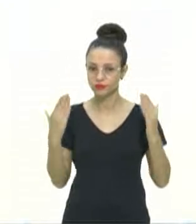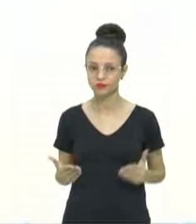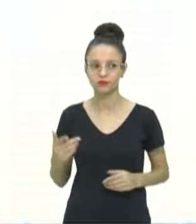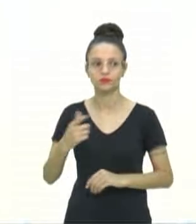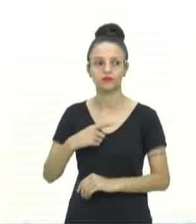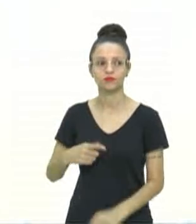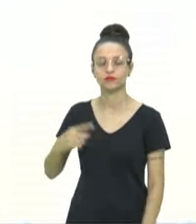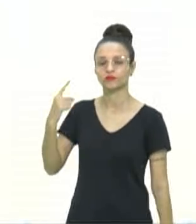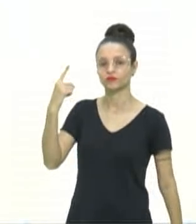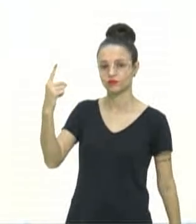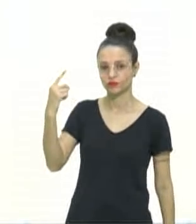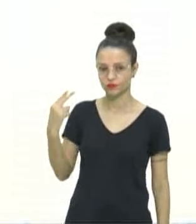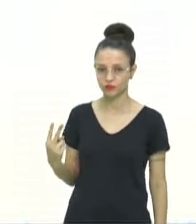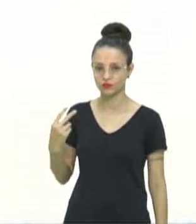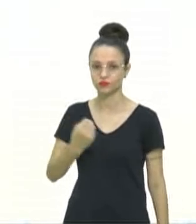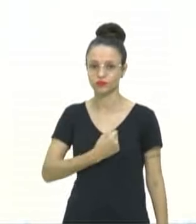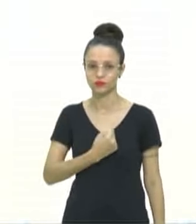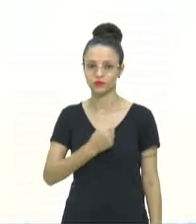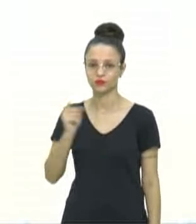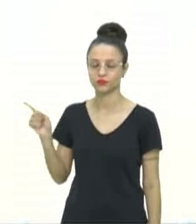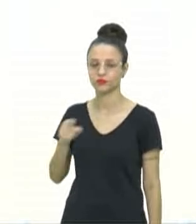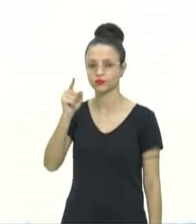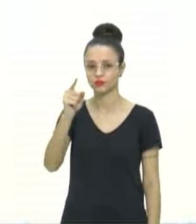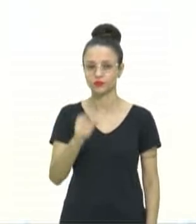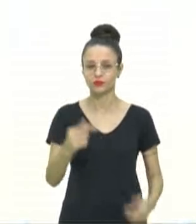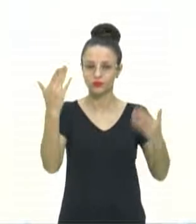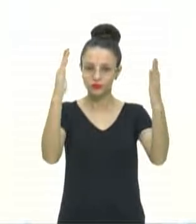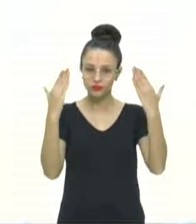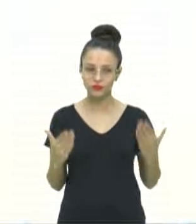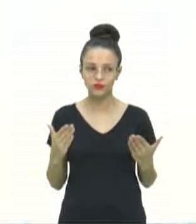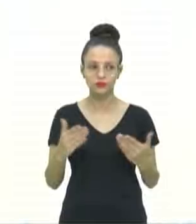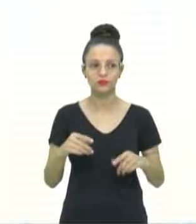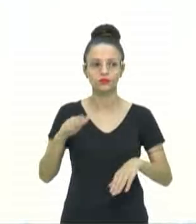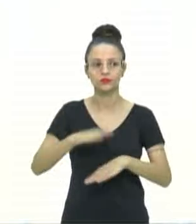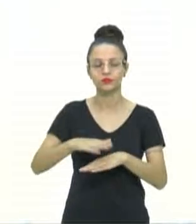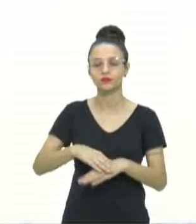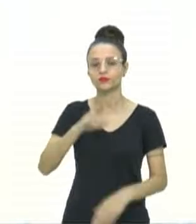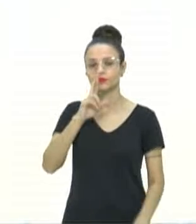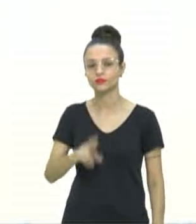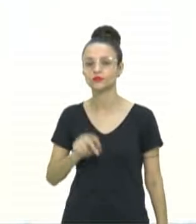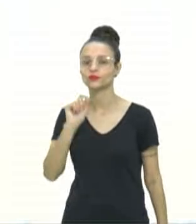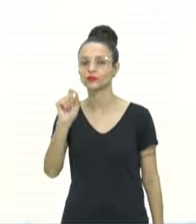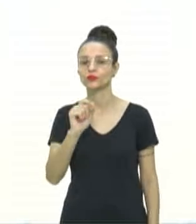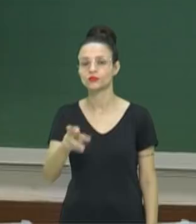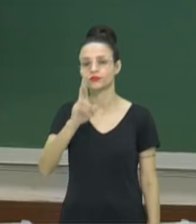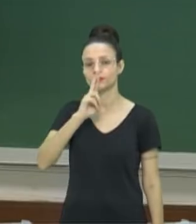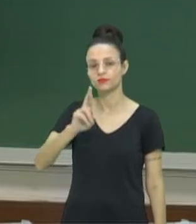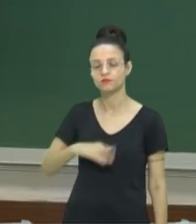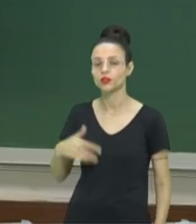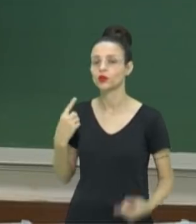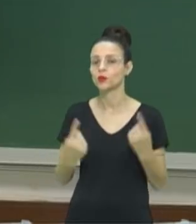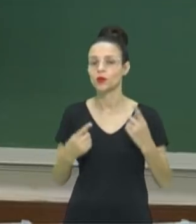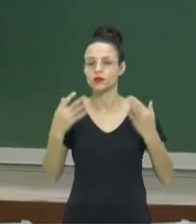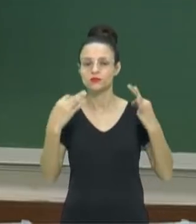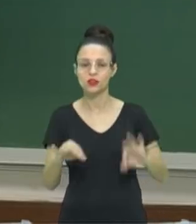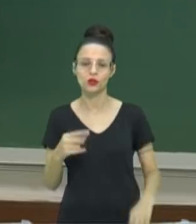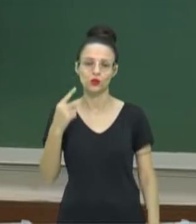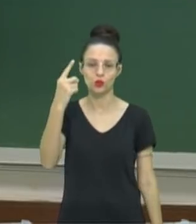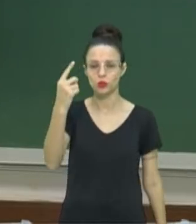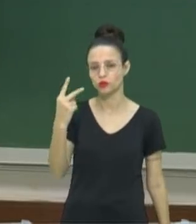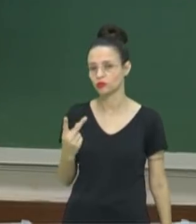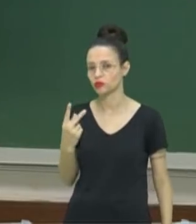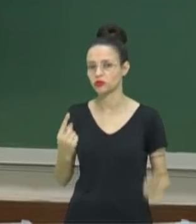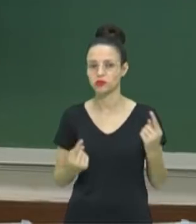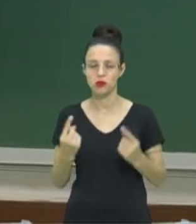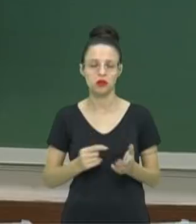temos número 1 e número 2 ali, para que vocês façam uma análise, e daí respondam para mim qual está correta, se é uma, se são as